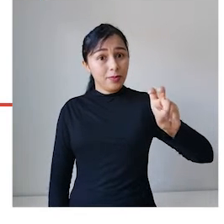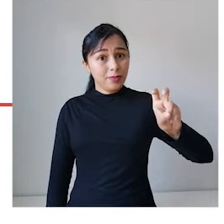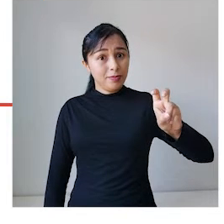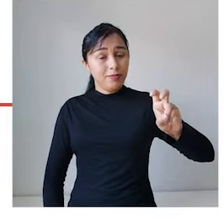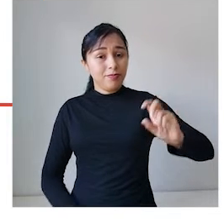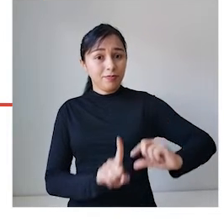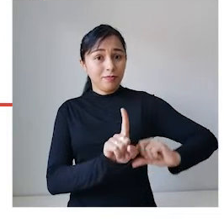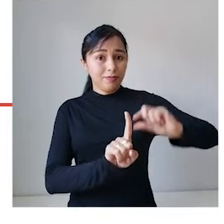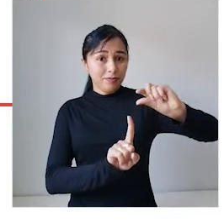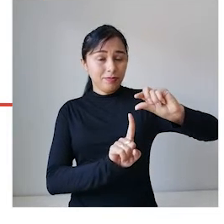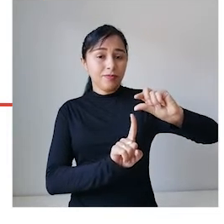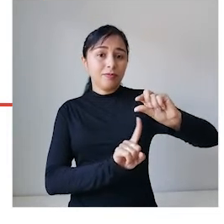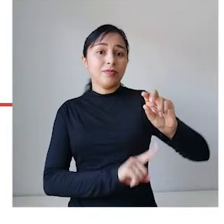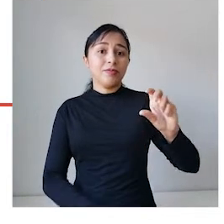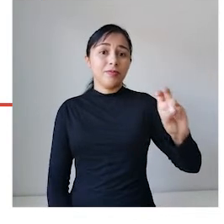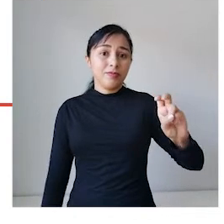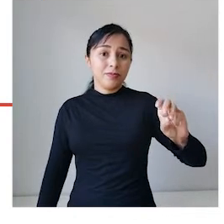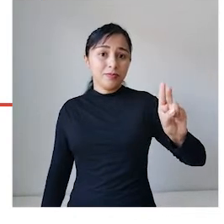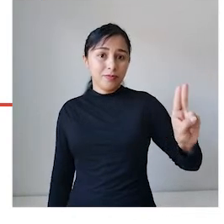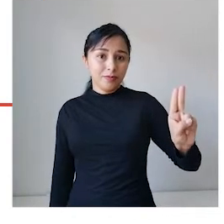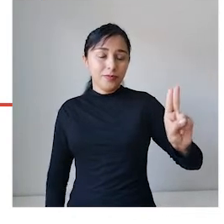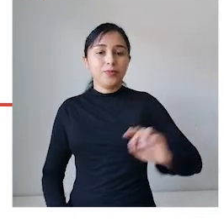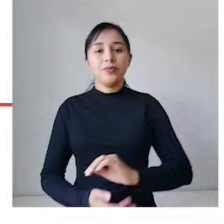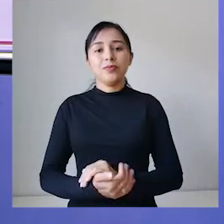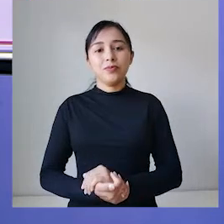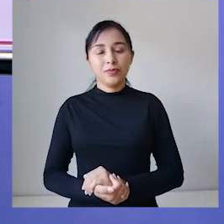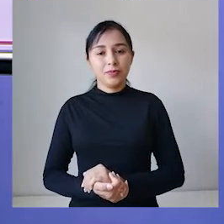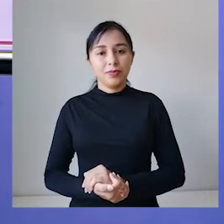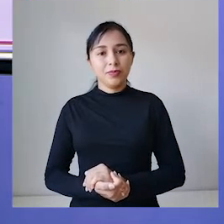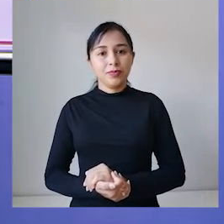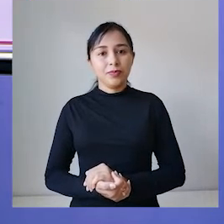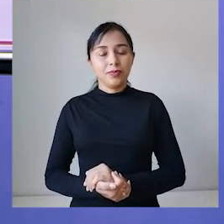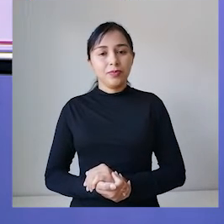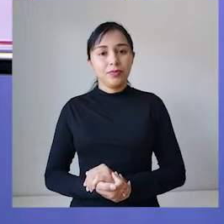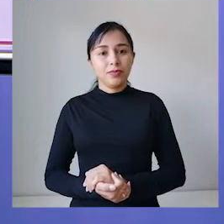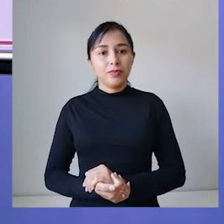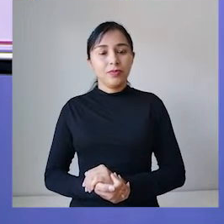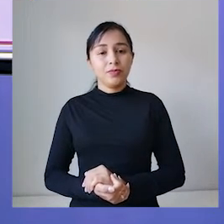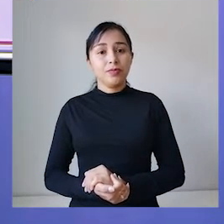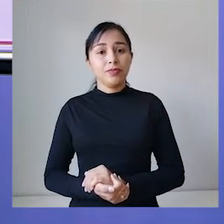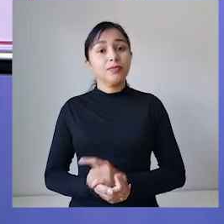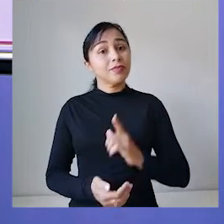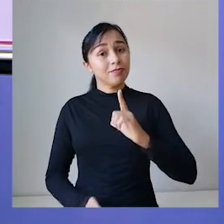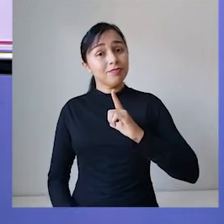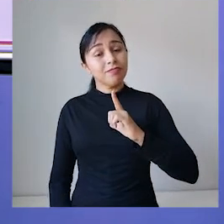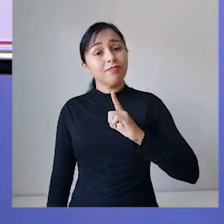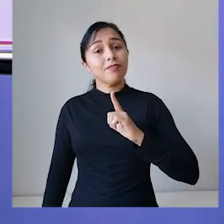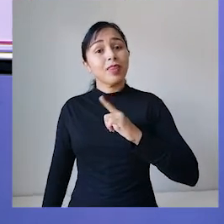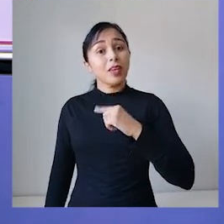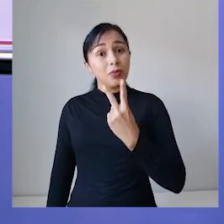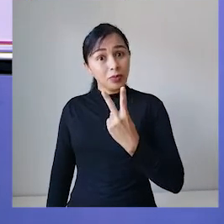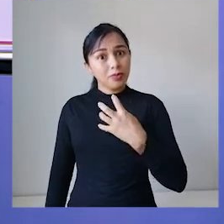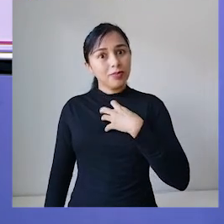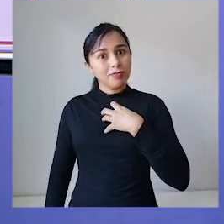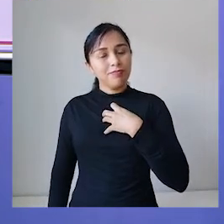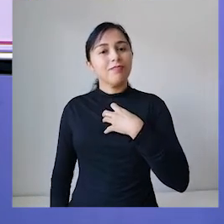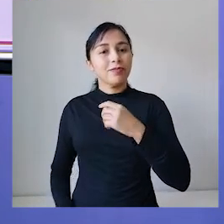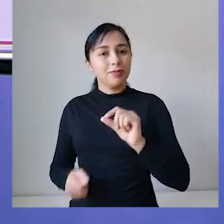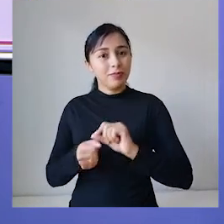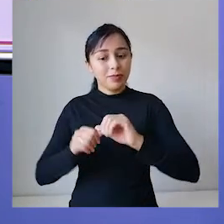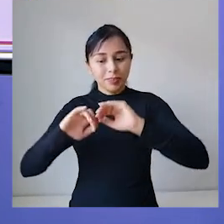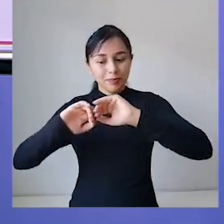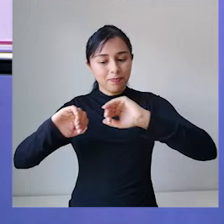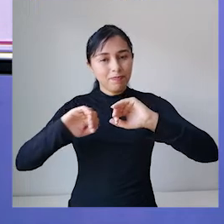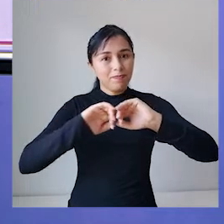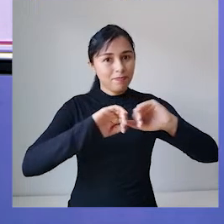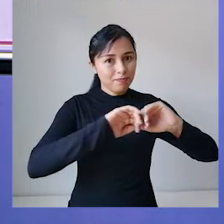5 na ordem das unidades. Então eu tenho aqui as duas maneiras de realizar a decomposição